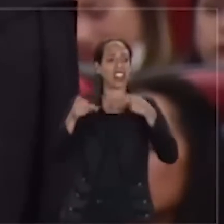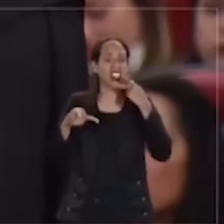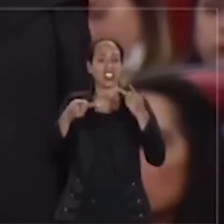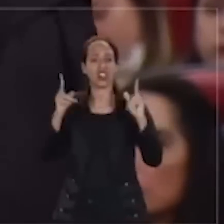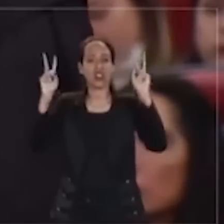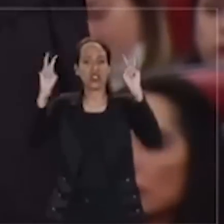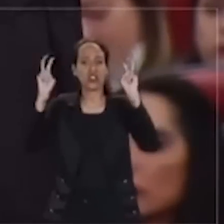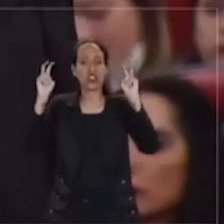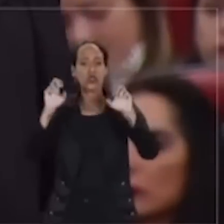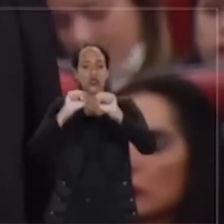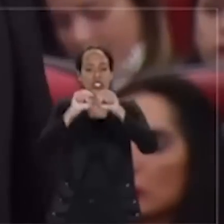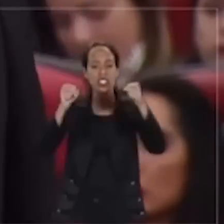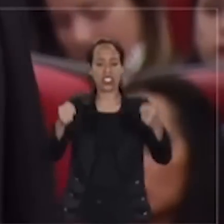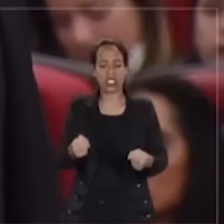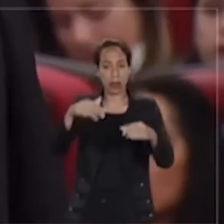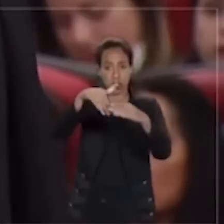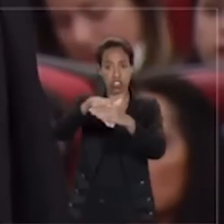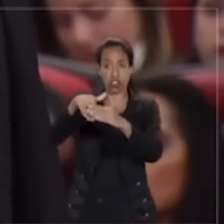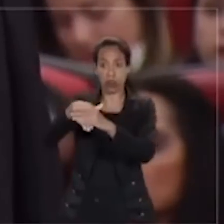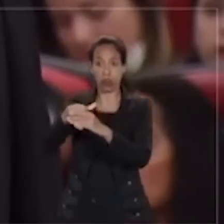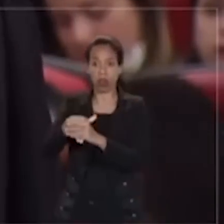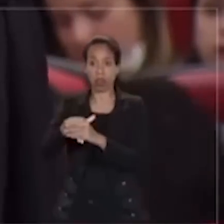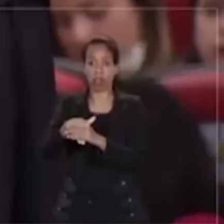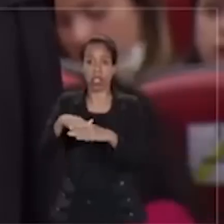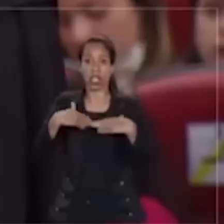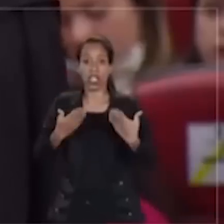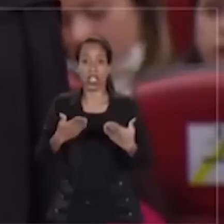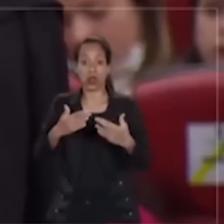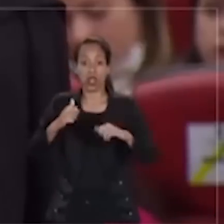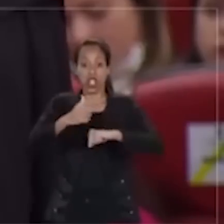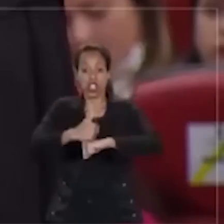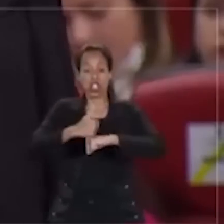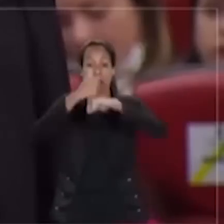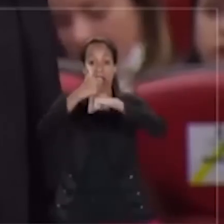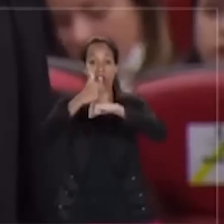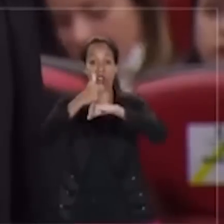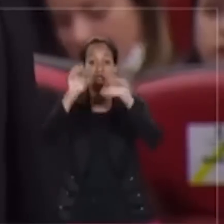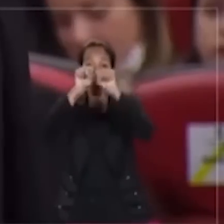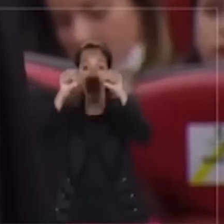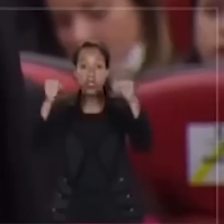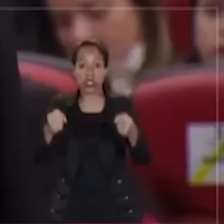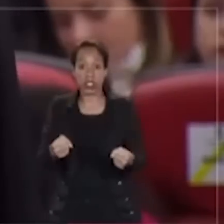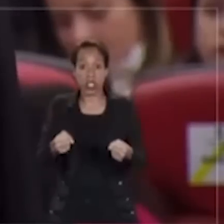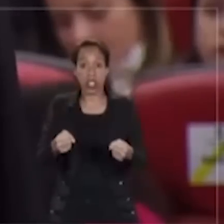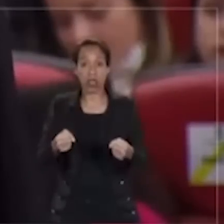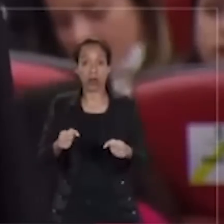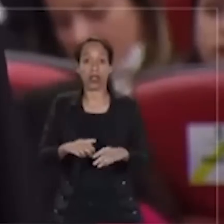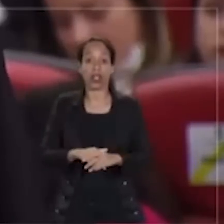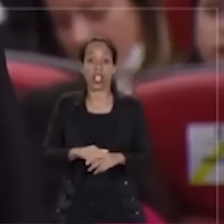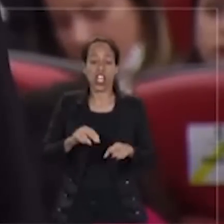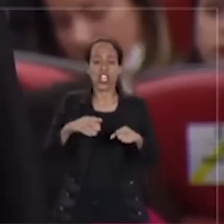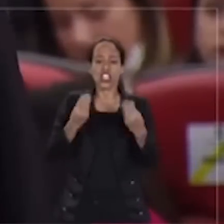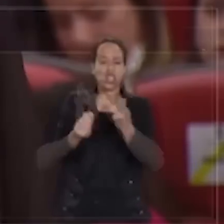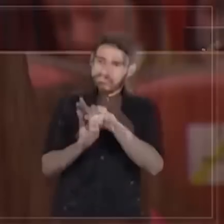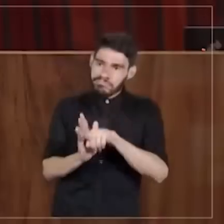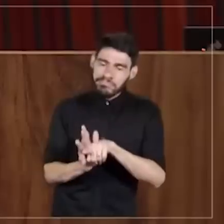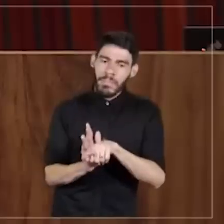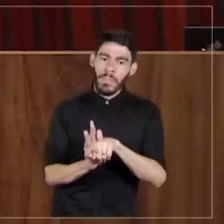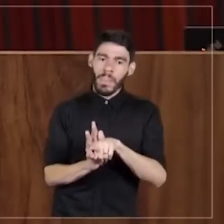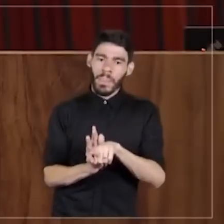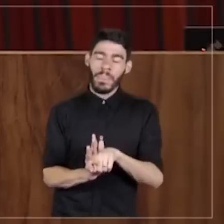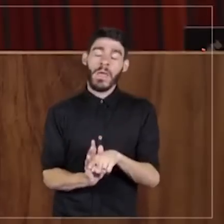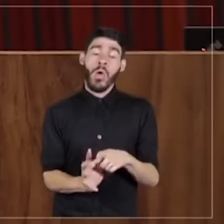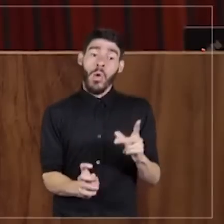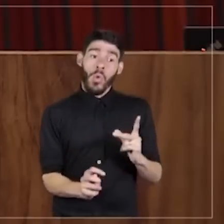sobre o sistema eleitoral brasileiro, sobre aprimoramentos necessários, sobre o sistema de colheita de votos.